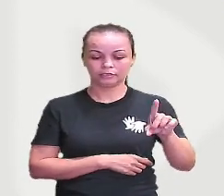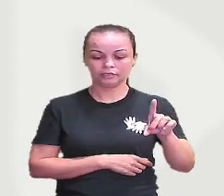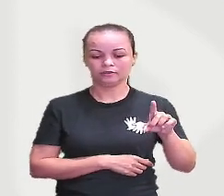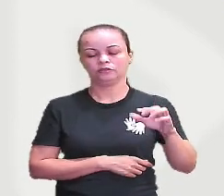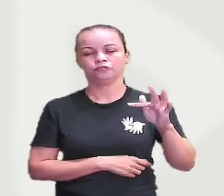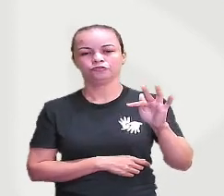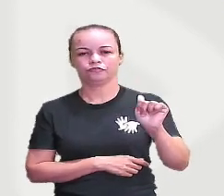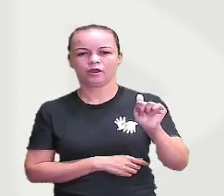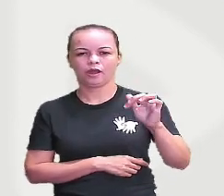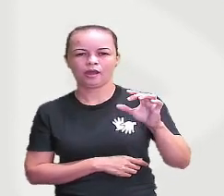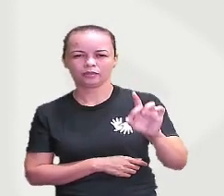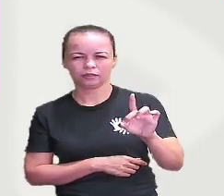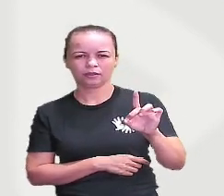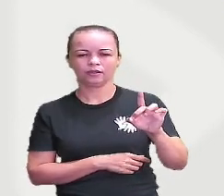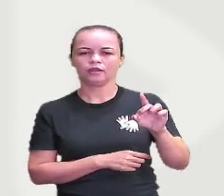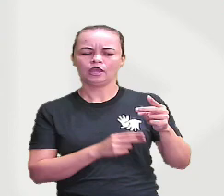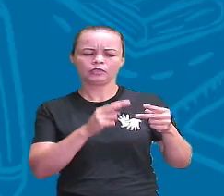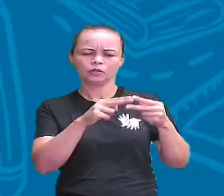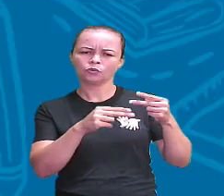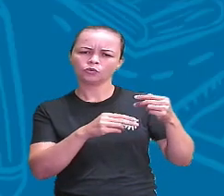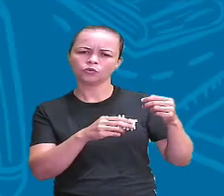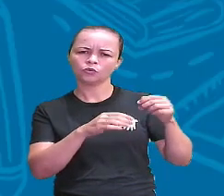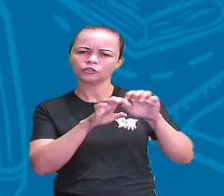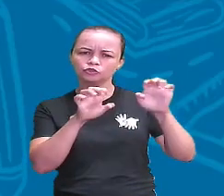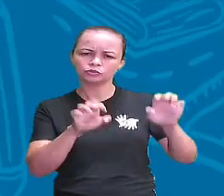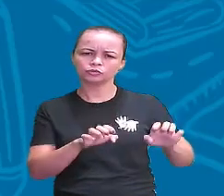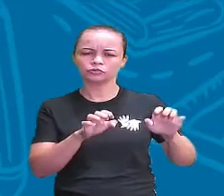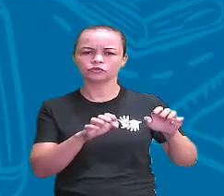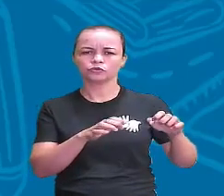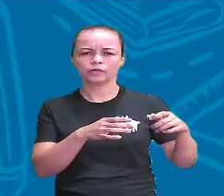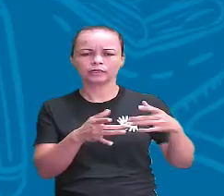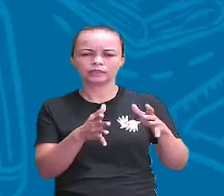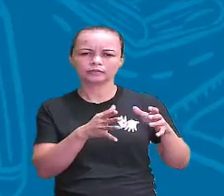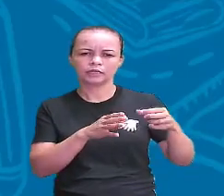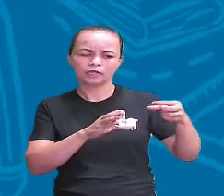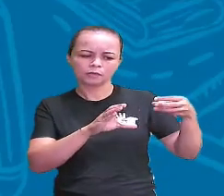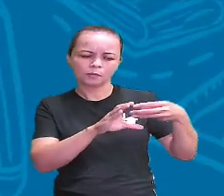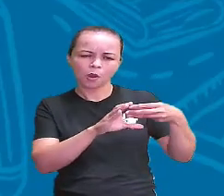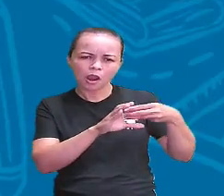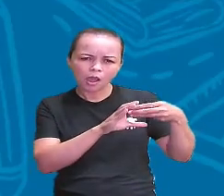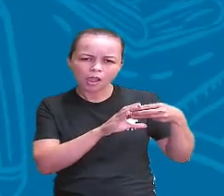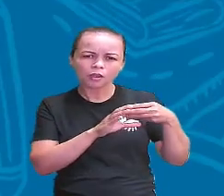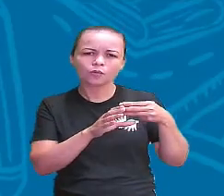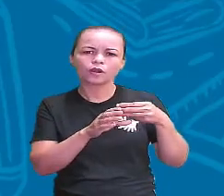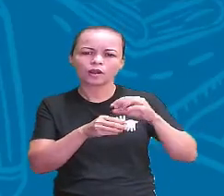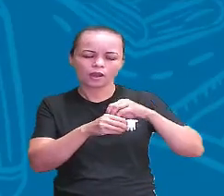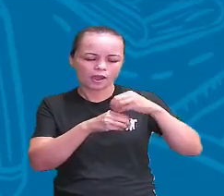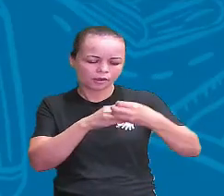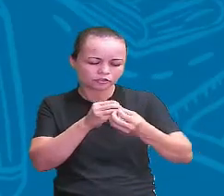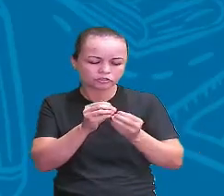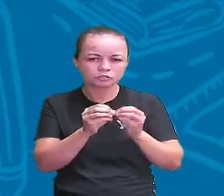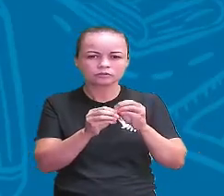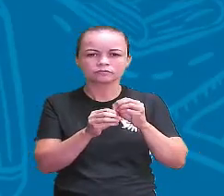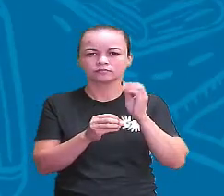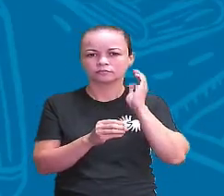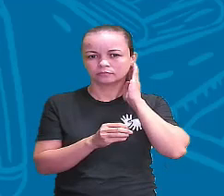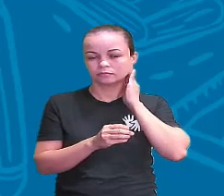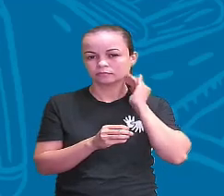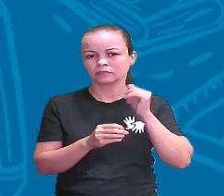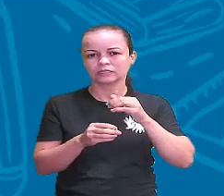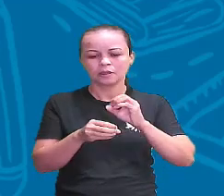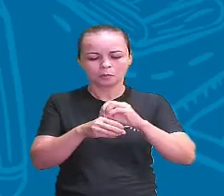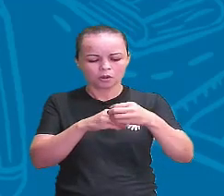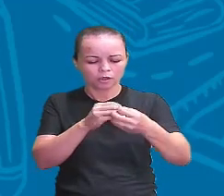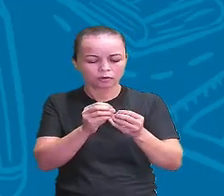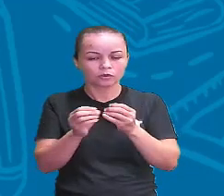são estruturas, que são moléculas carregadoras de elétrons. Por quê, gente? Na quebra do carbono, lembra-se qual é